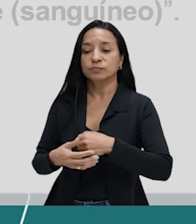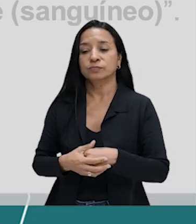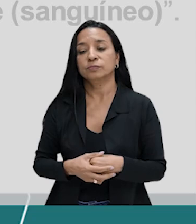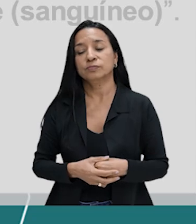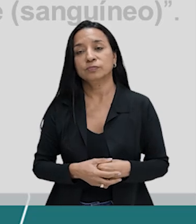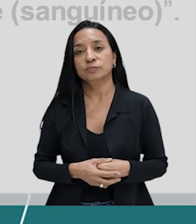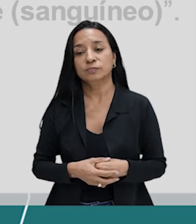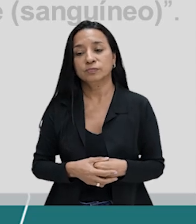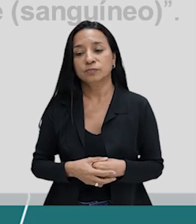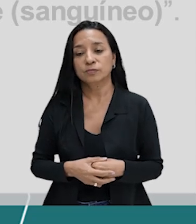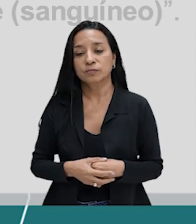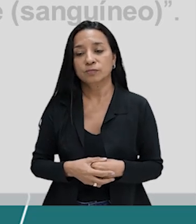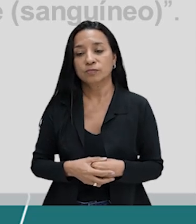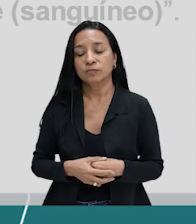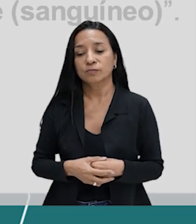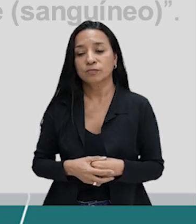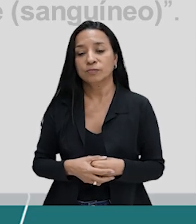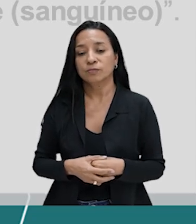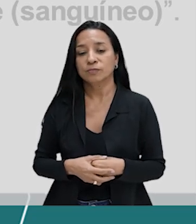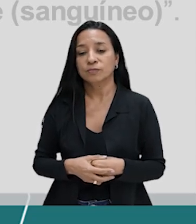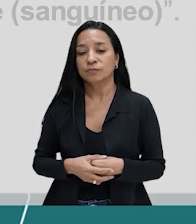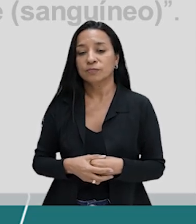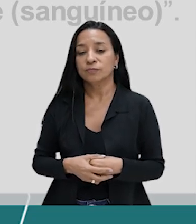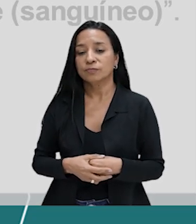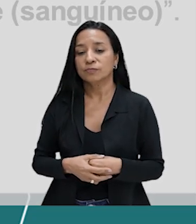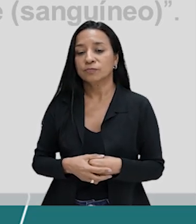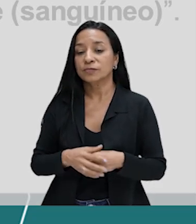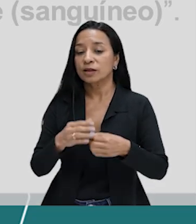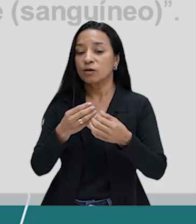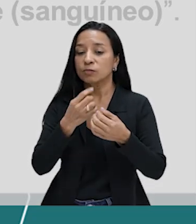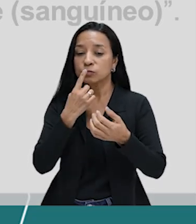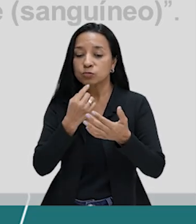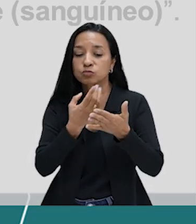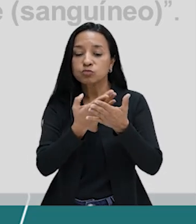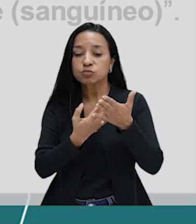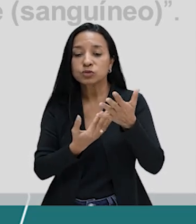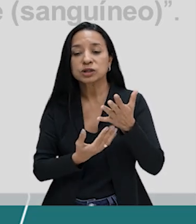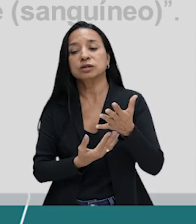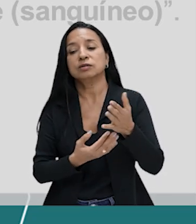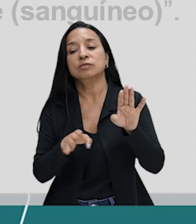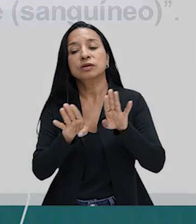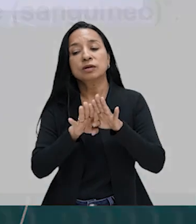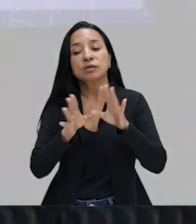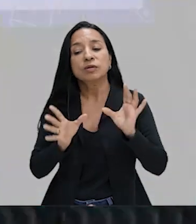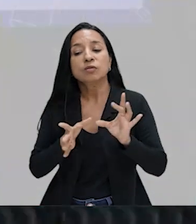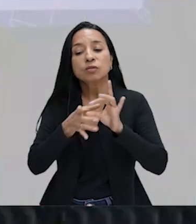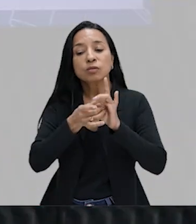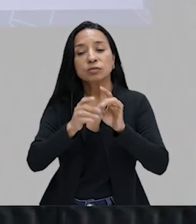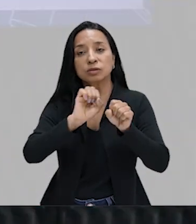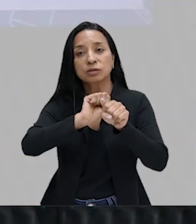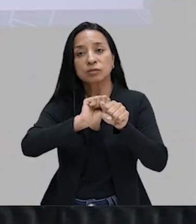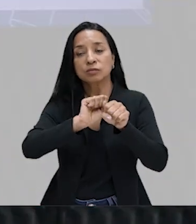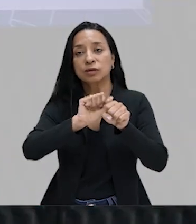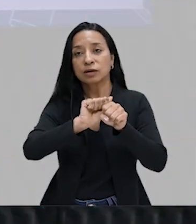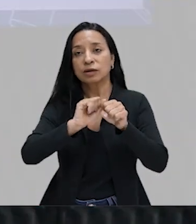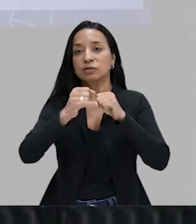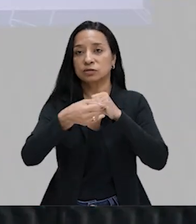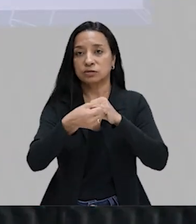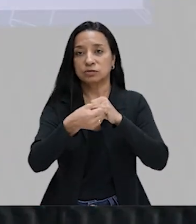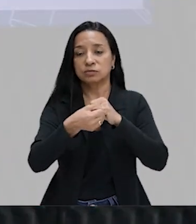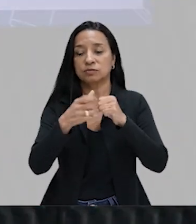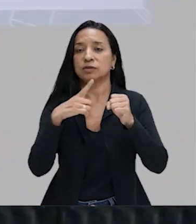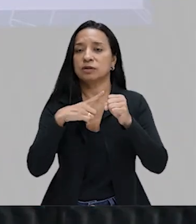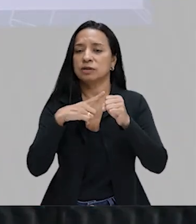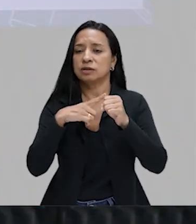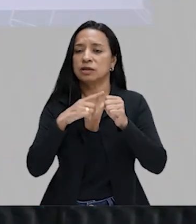como se fosse sanguíneo. Então, de sangue também é uma locução adjetiva. Tem o mesmo valor, ela vai ter aí a